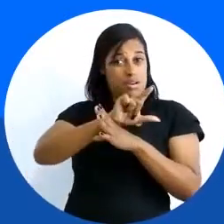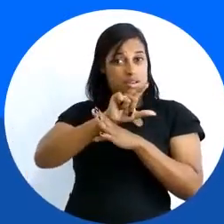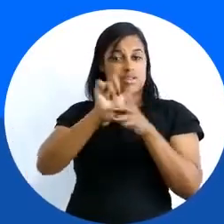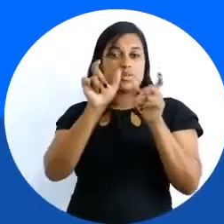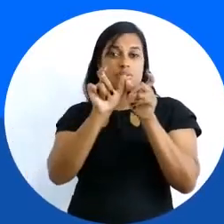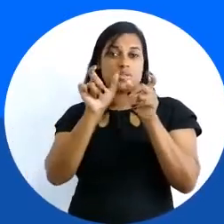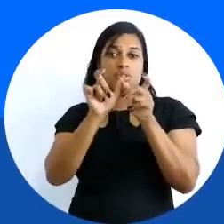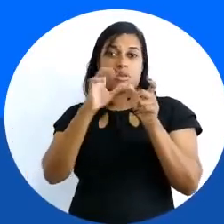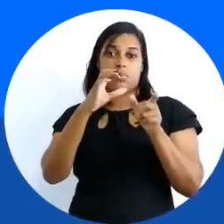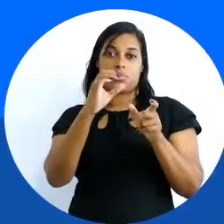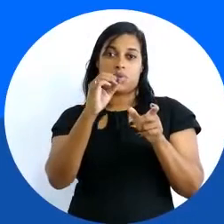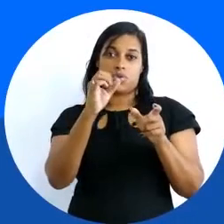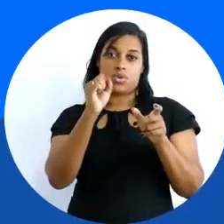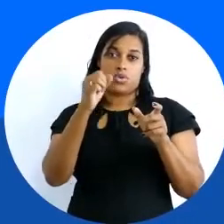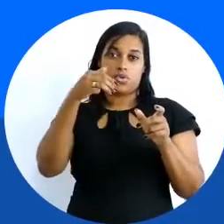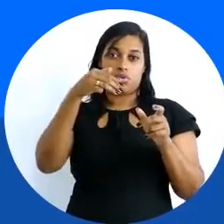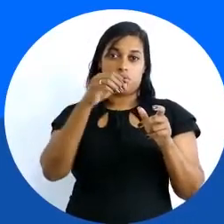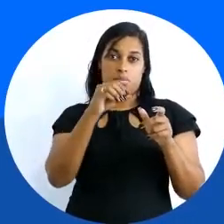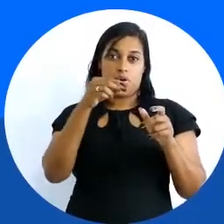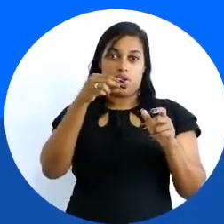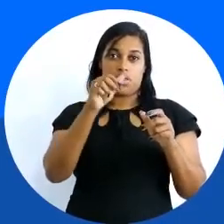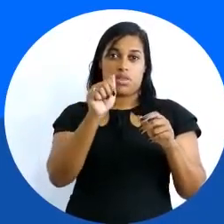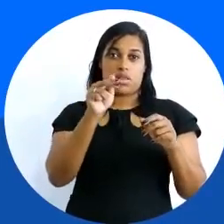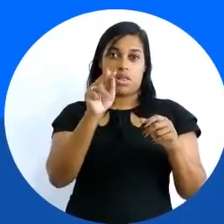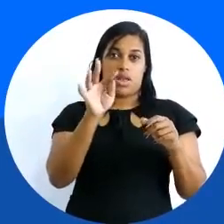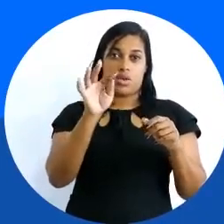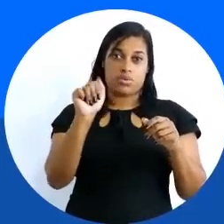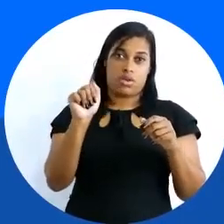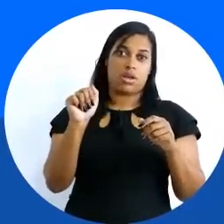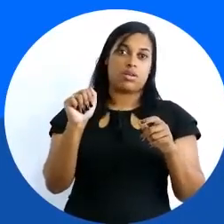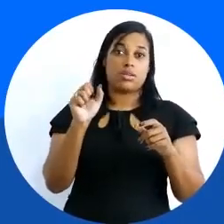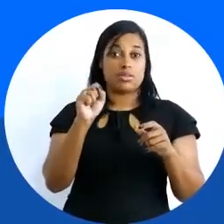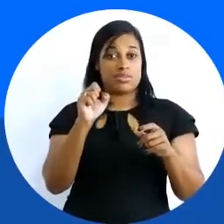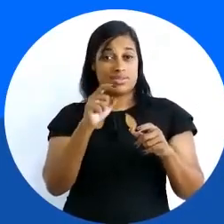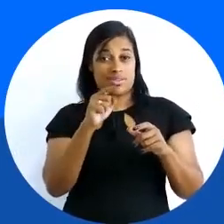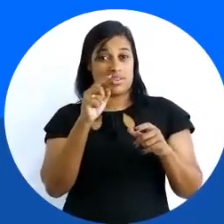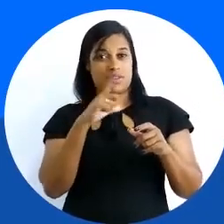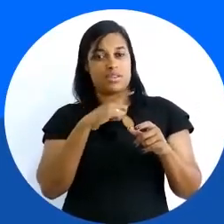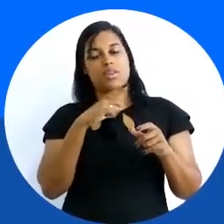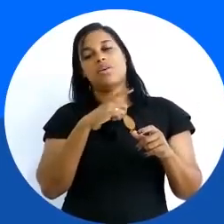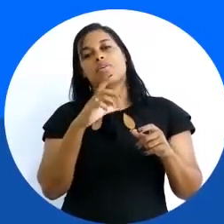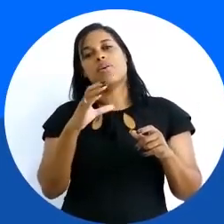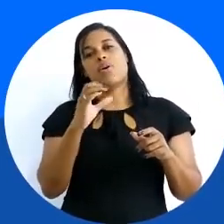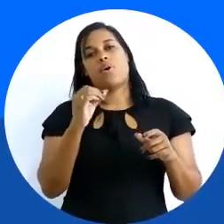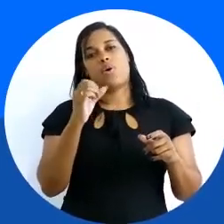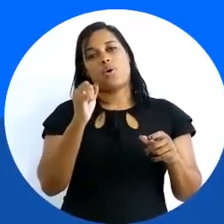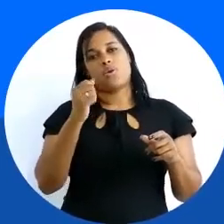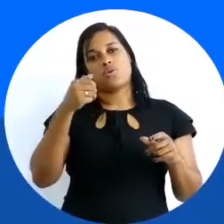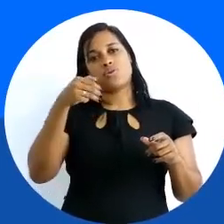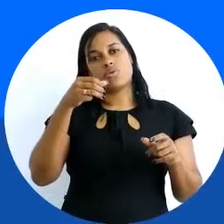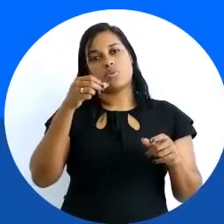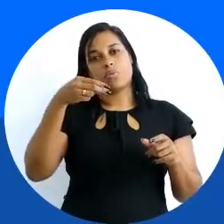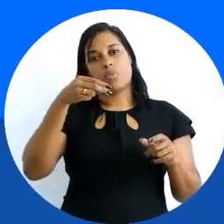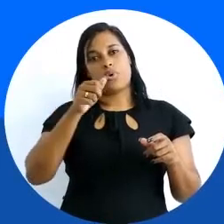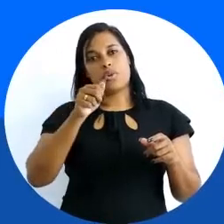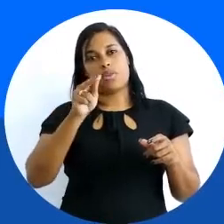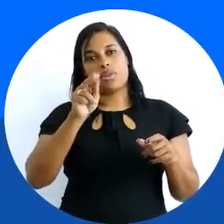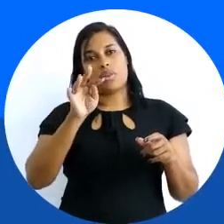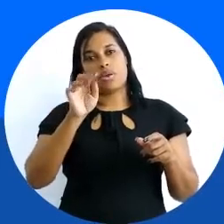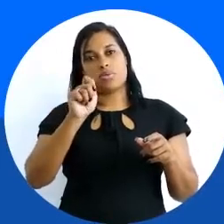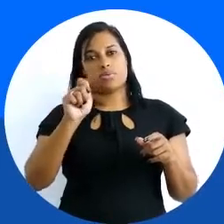por exemplo. Então, se no meu sumário aparecer a palavra cosmonauta, eu vou ter a remissiva cosmonauta